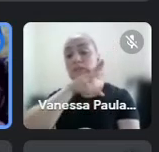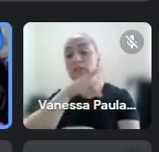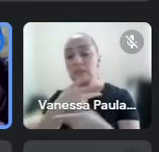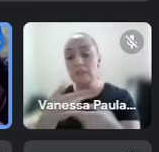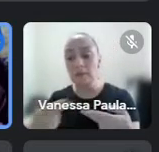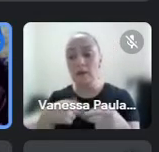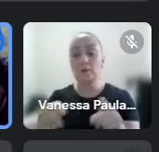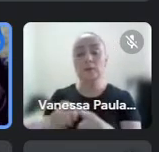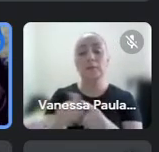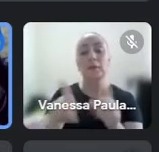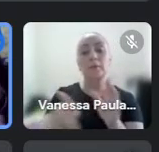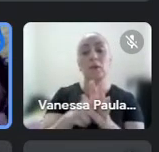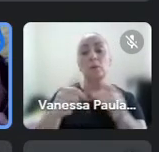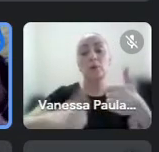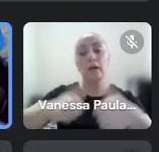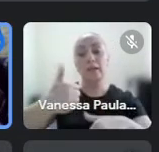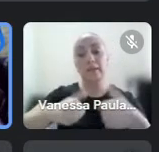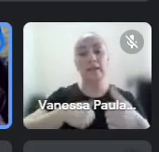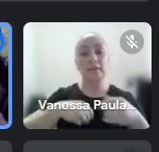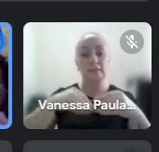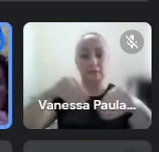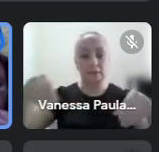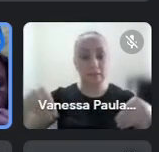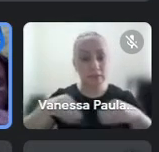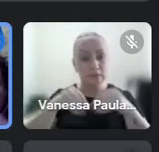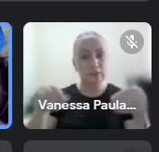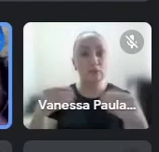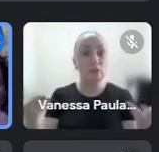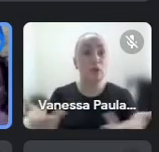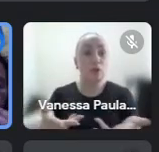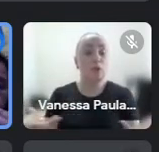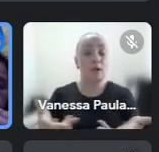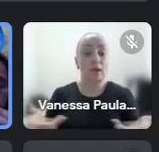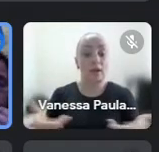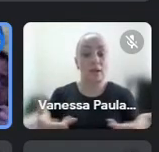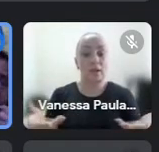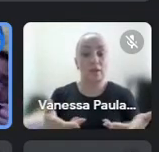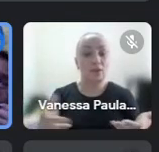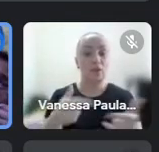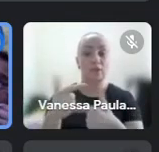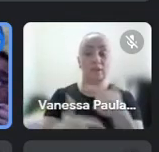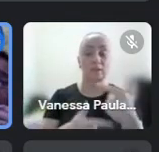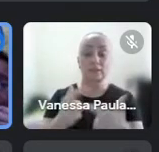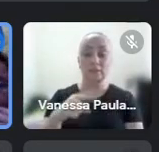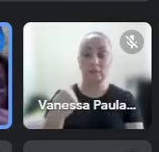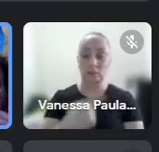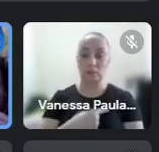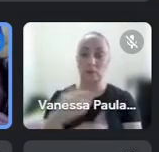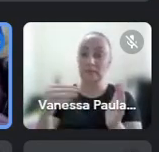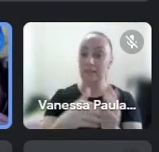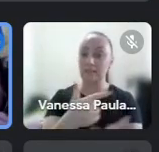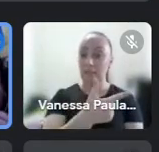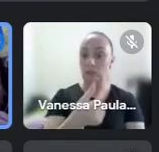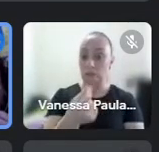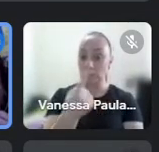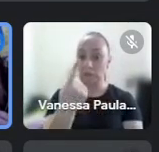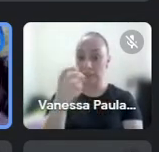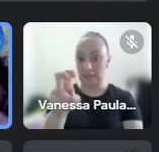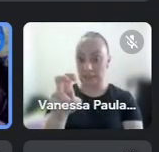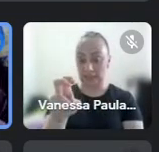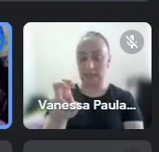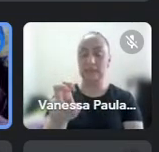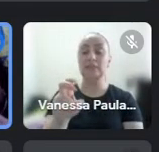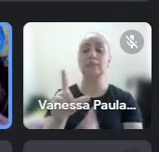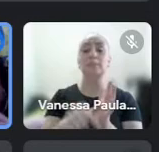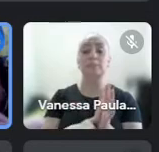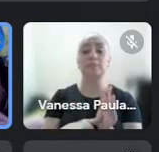de Solos do ITA, que agora não trabalhou com a gente até 2015. E na